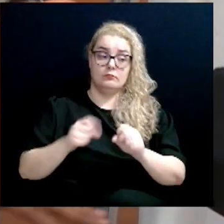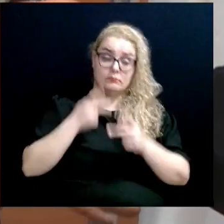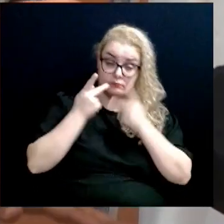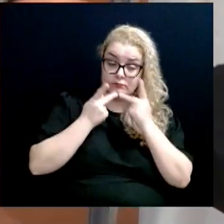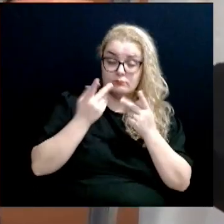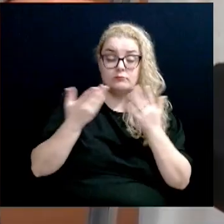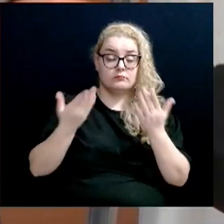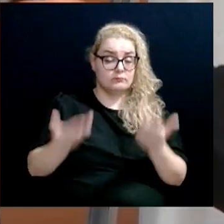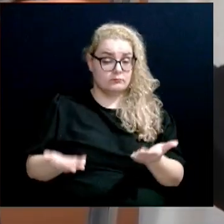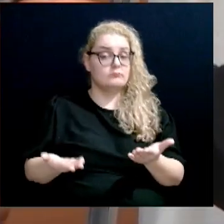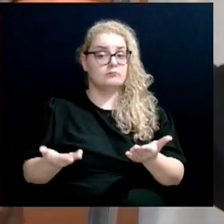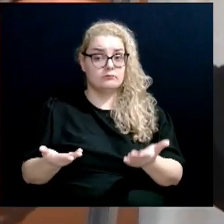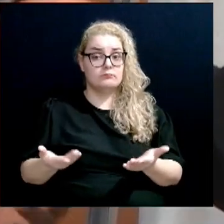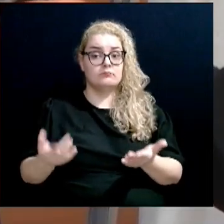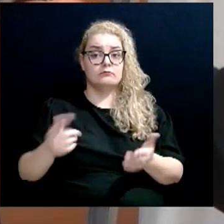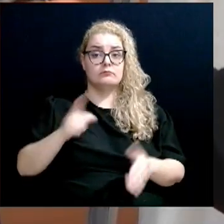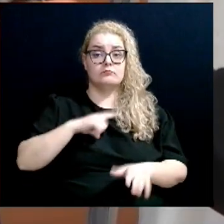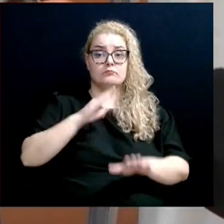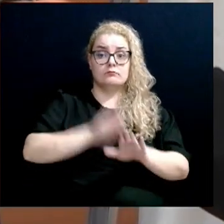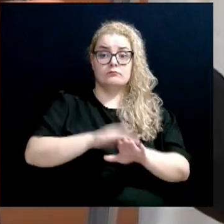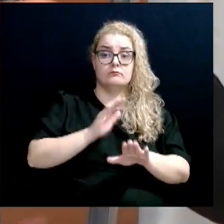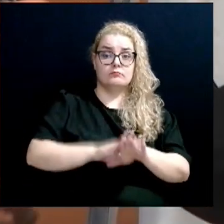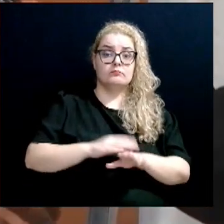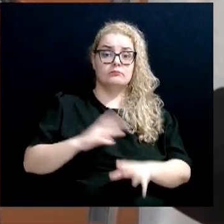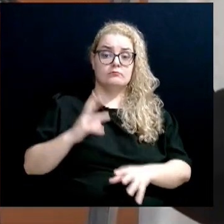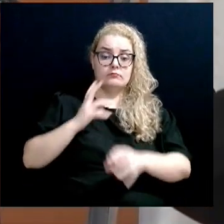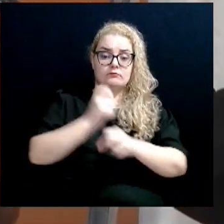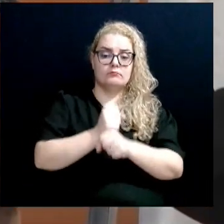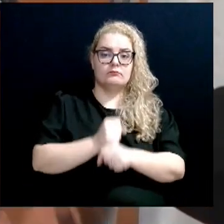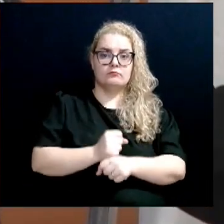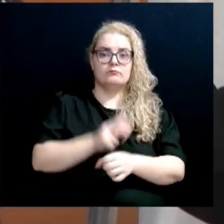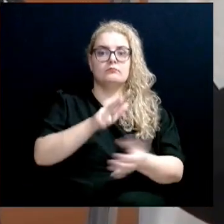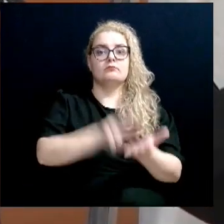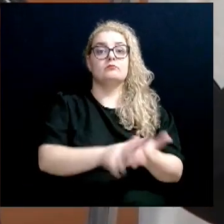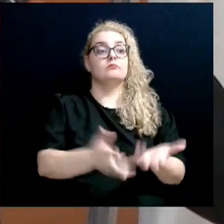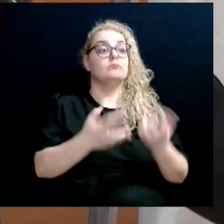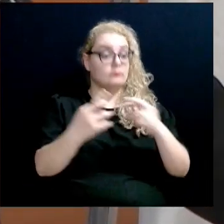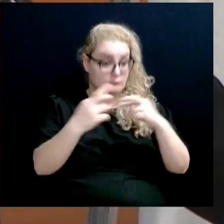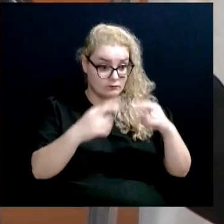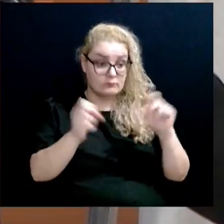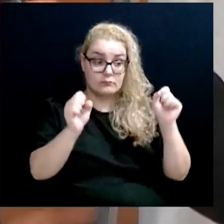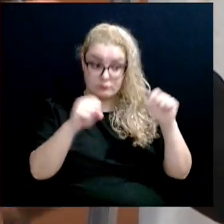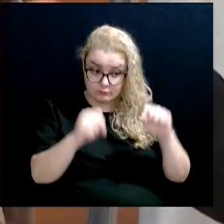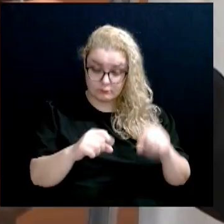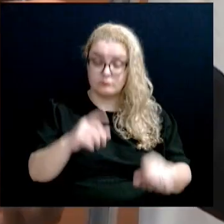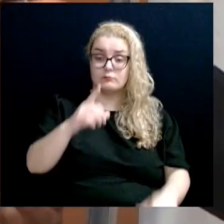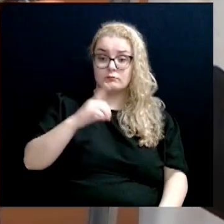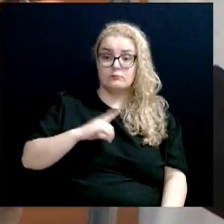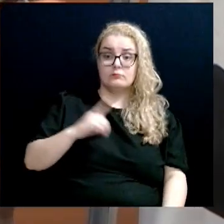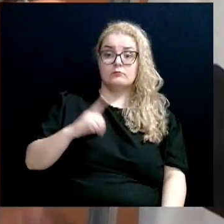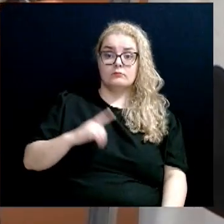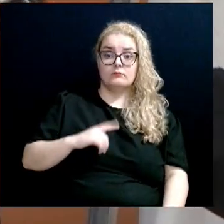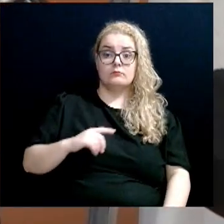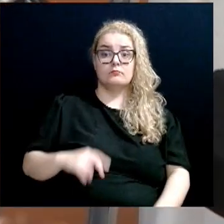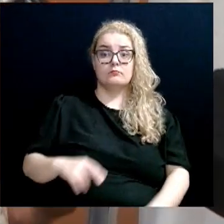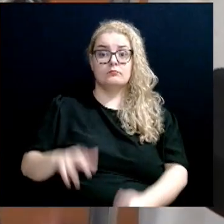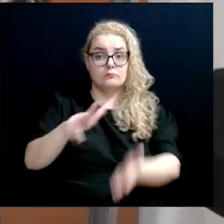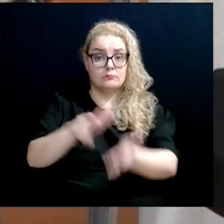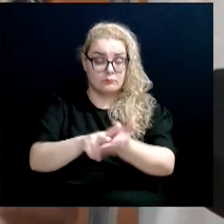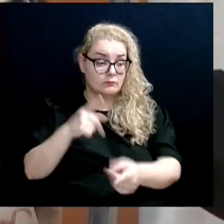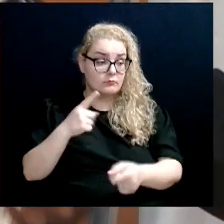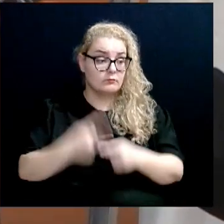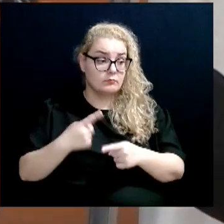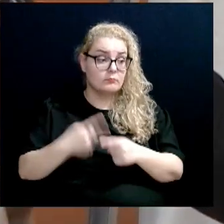haja uma regulamentação geral. A gente quer sim a fiscalização, a gente quer sim que tenha uma regulamentação, porque a gente quer a garantia